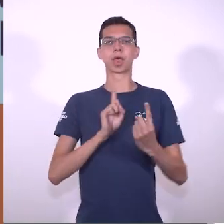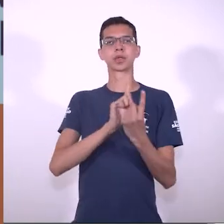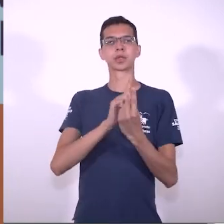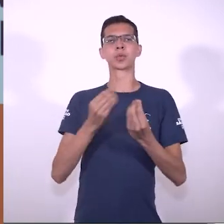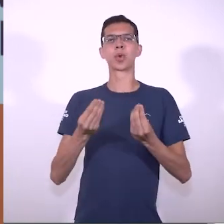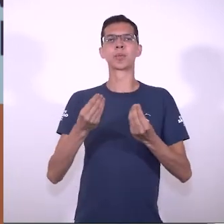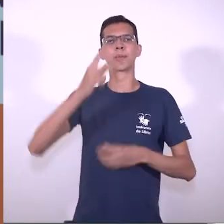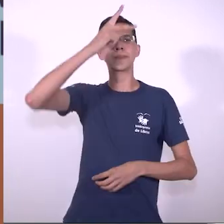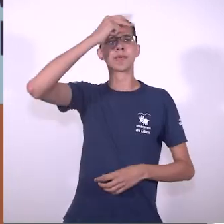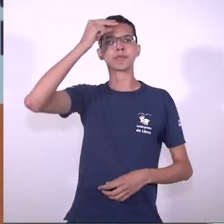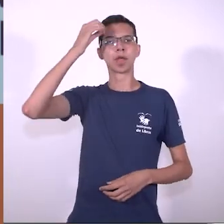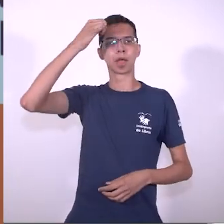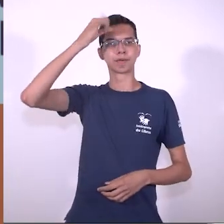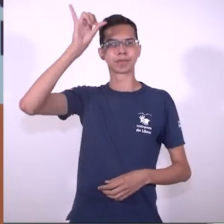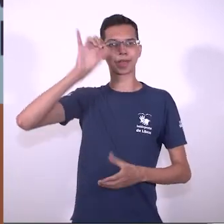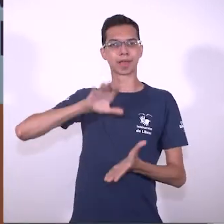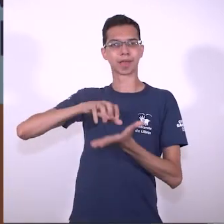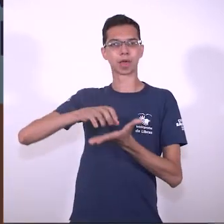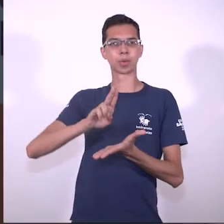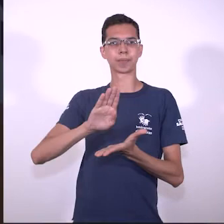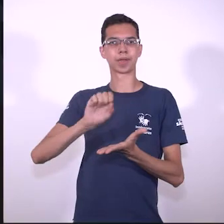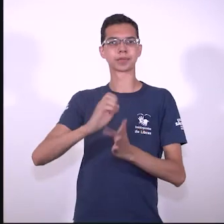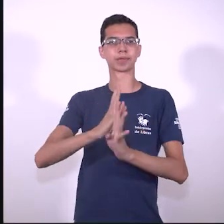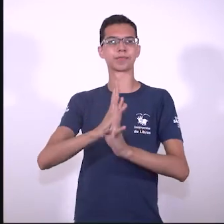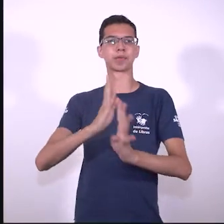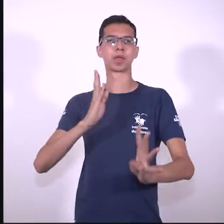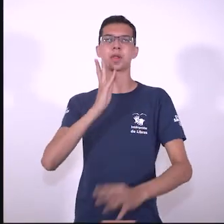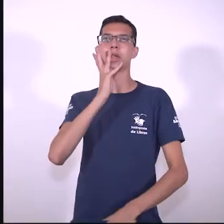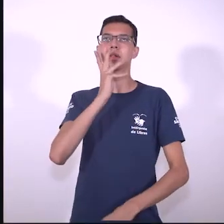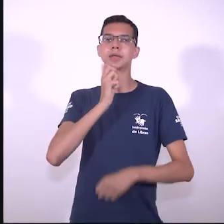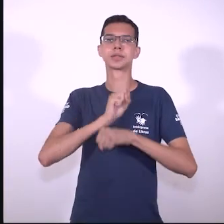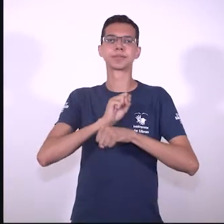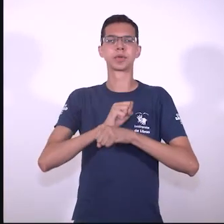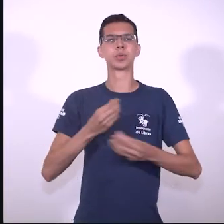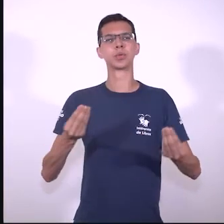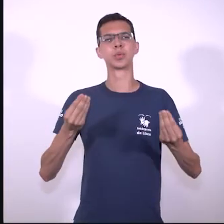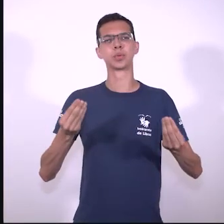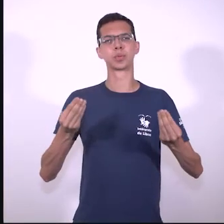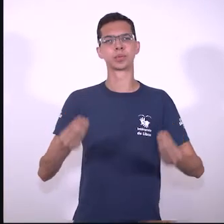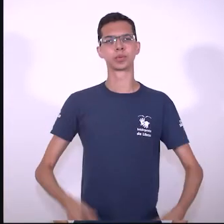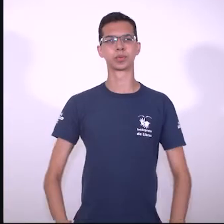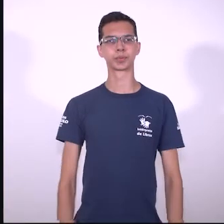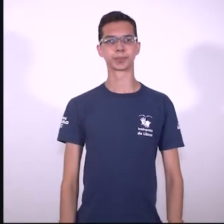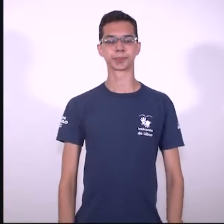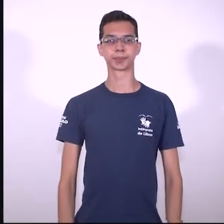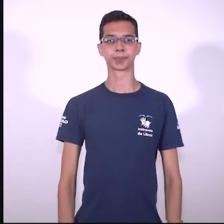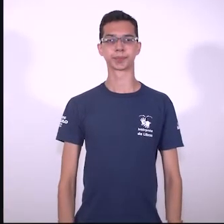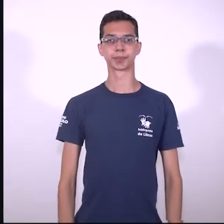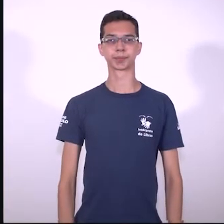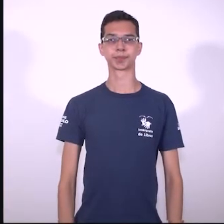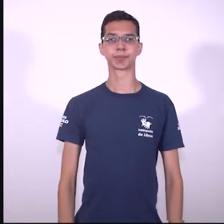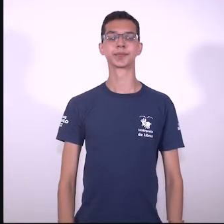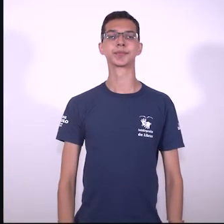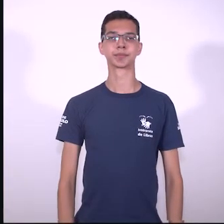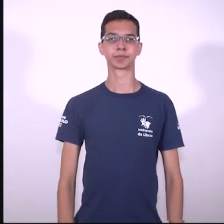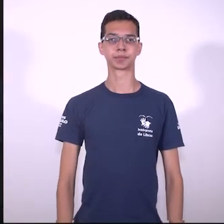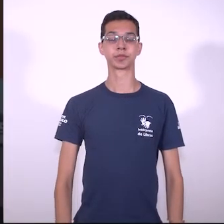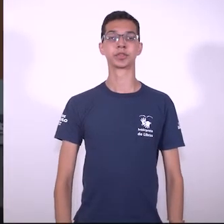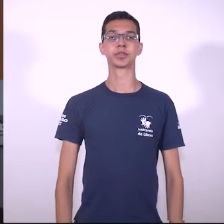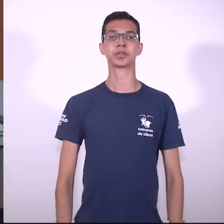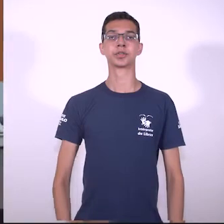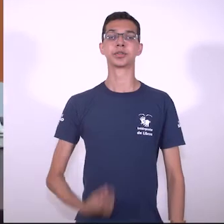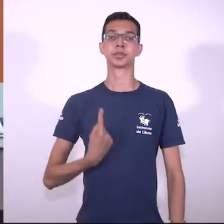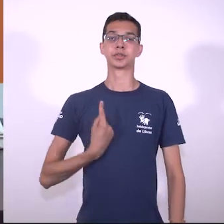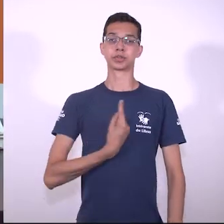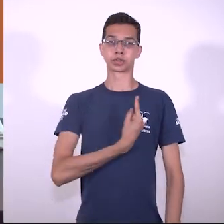e esperas nas UBSs? Quer falar um pouquinho, Sandra? Nós temos feito um planejamento